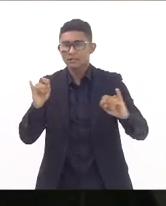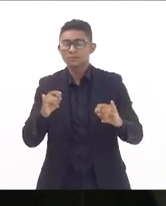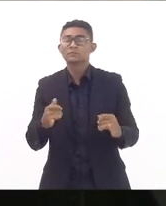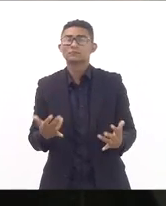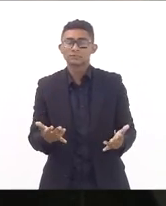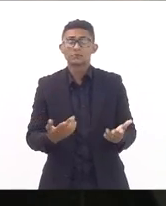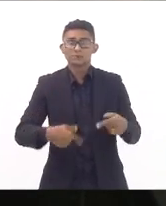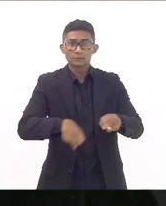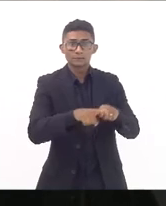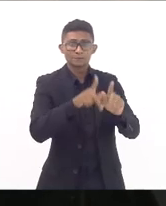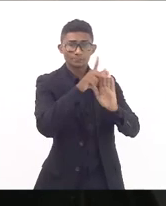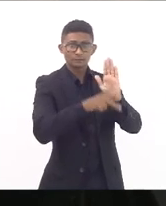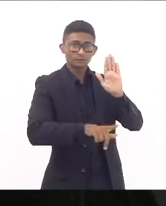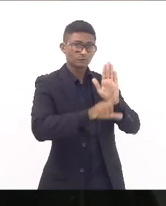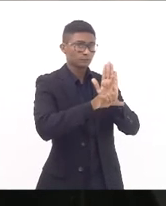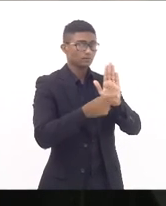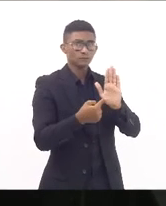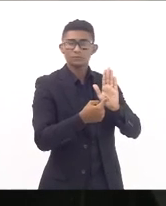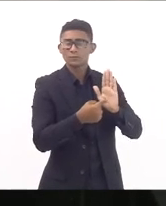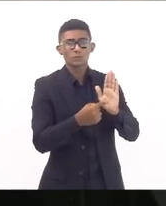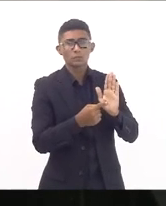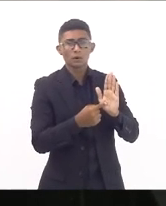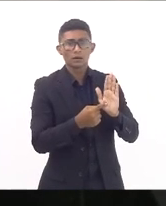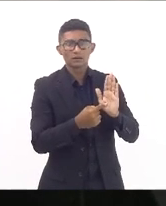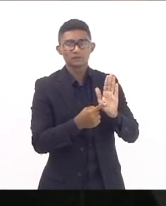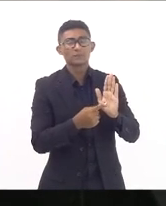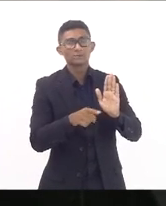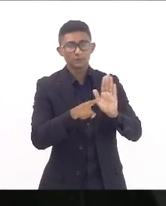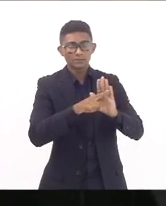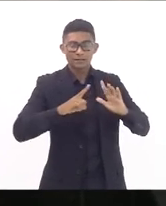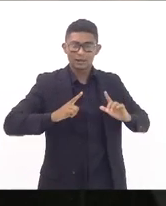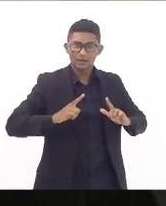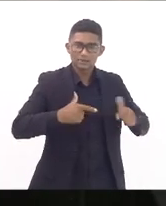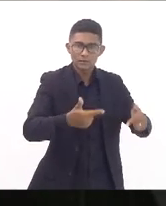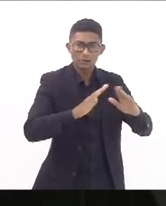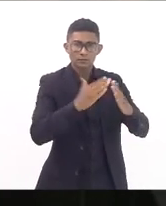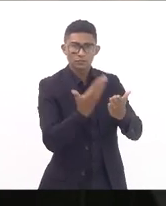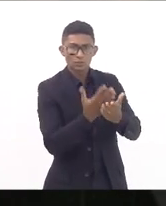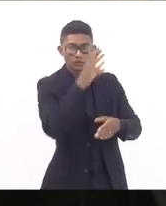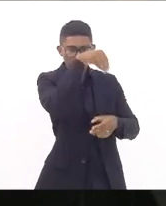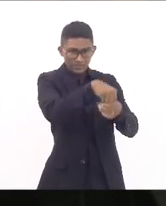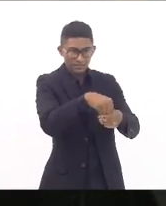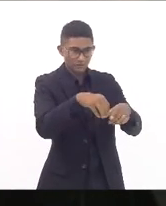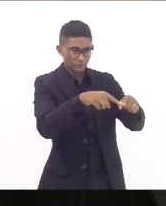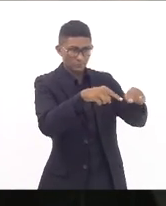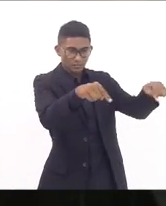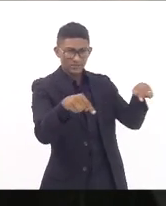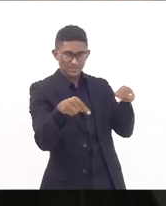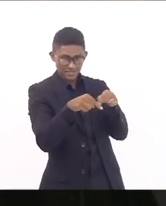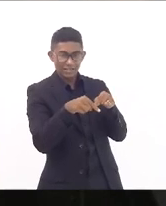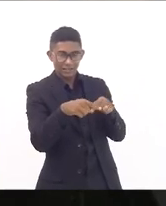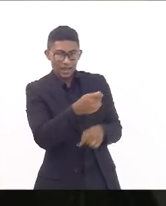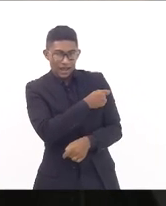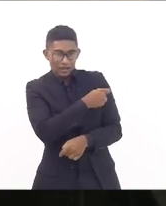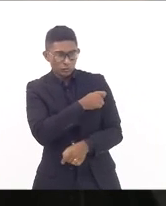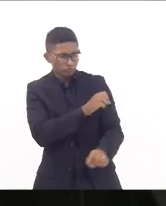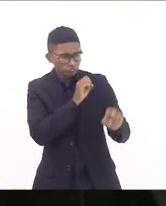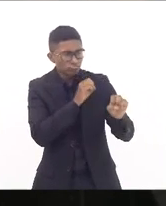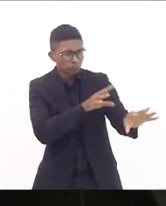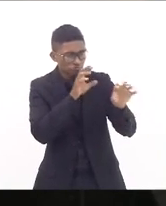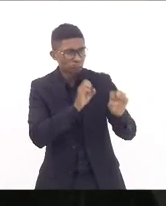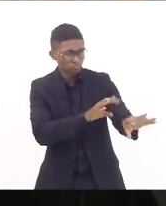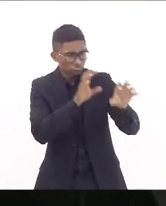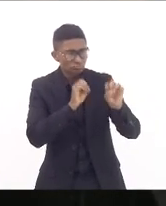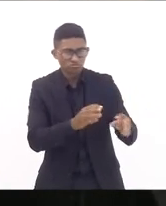desse projeto, fazendo ações nas escolas, dentro da sala de aula, ensinando os alunos,